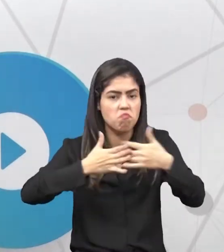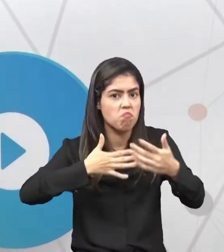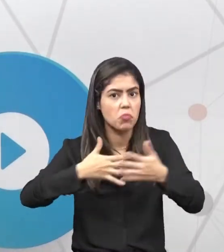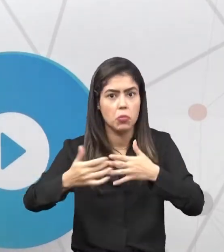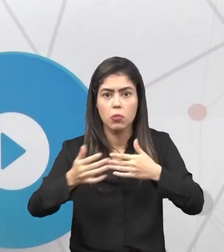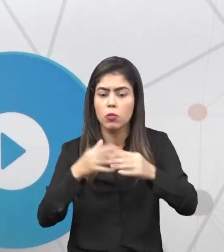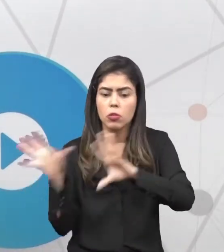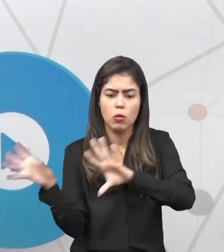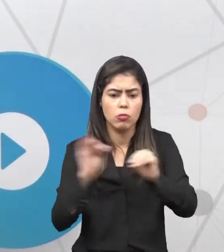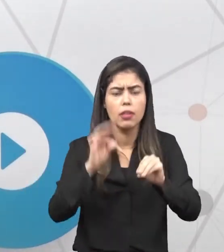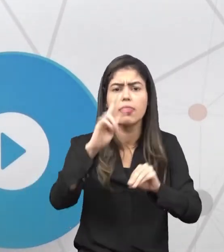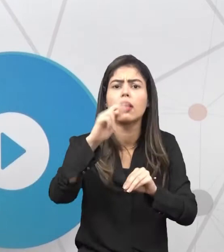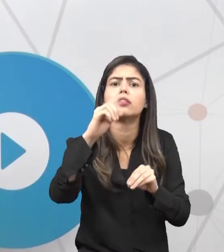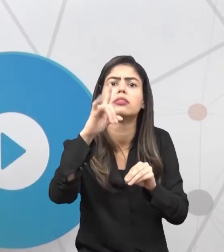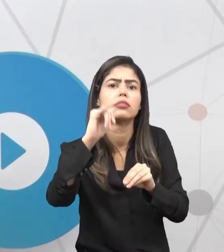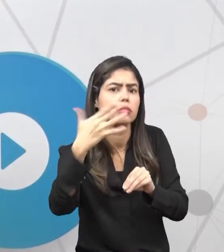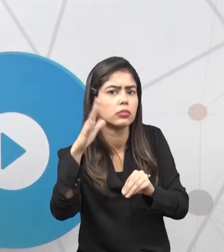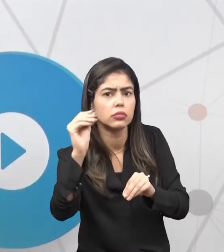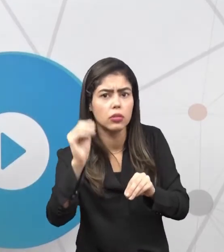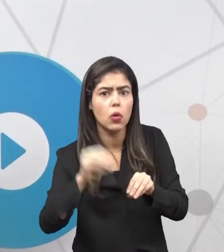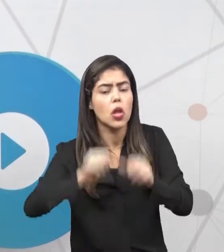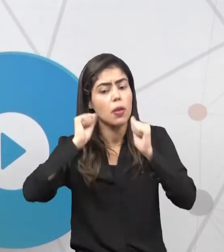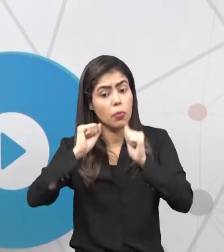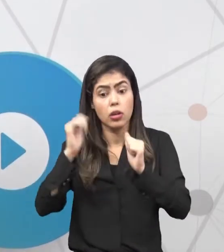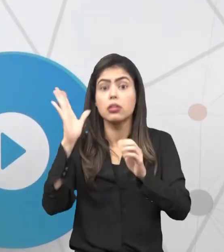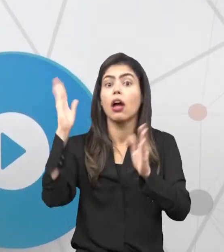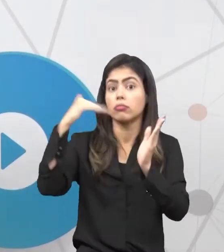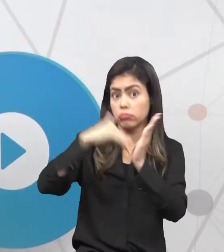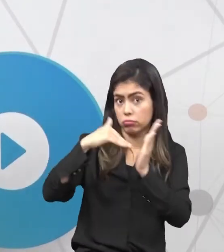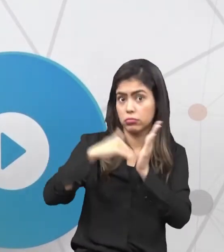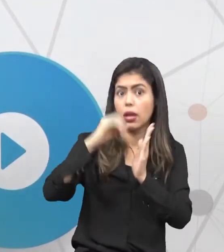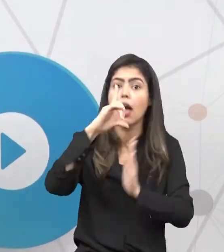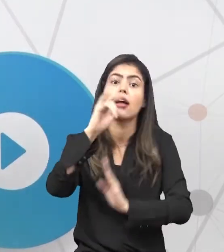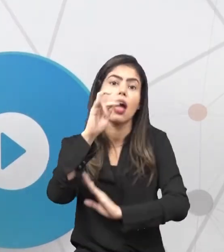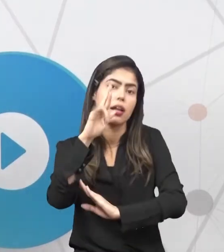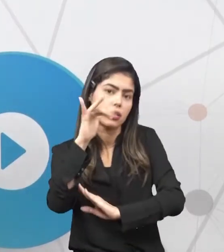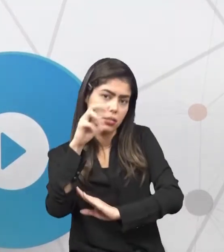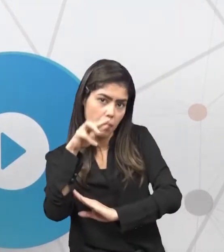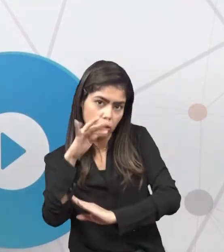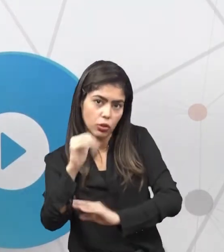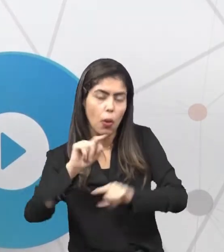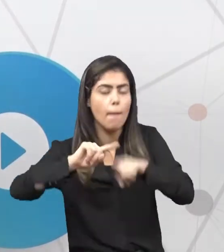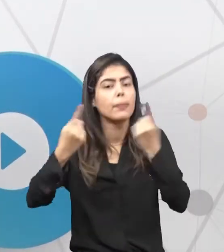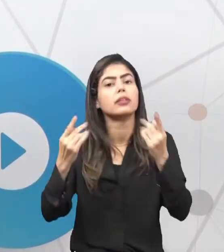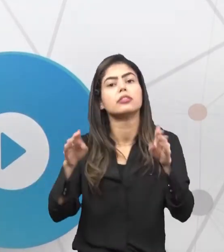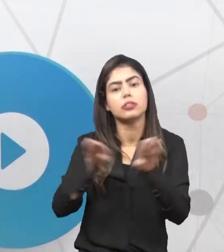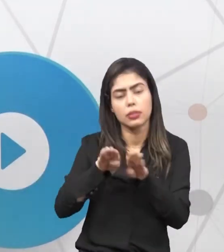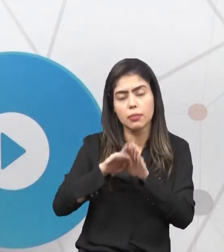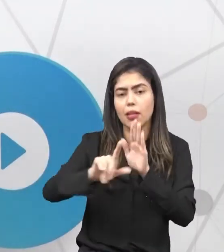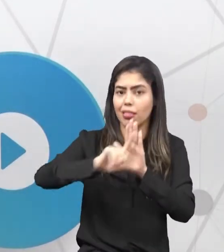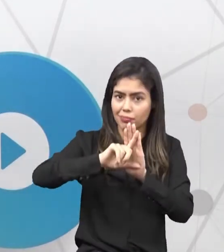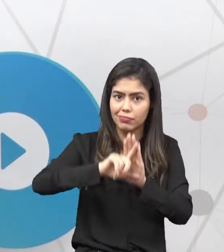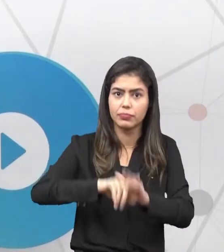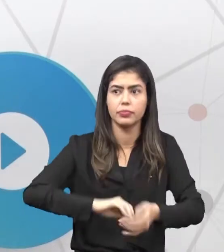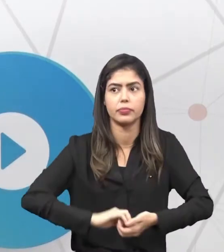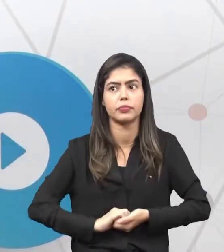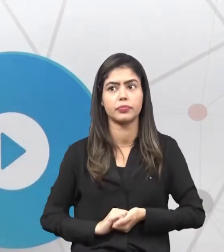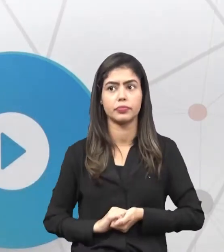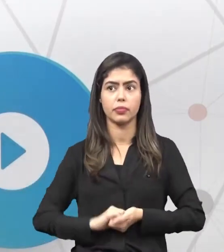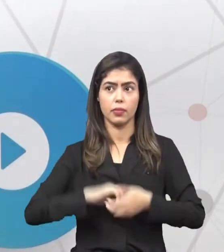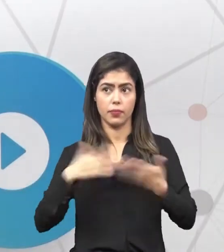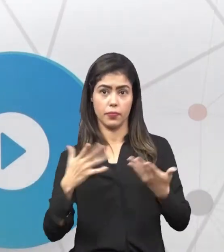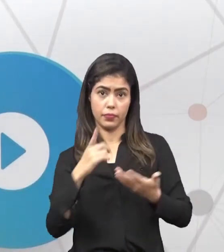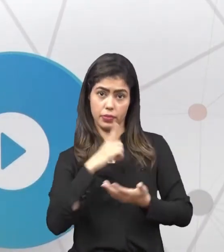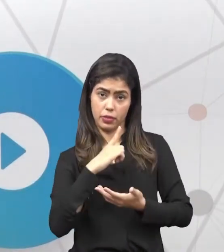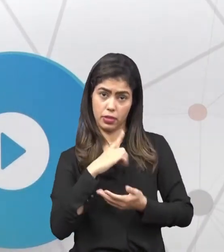se não tem tradição aqui, né? Ele pode até ser carismático, mas também é legal. E aí nós